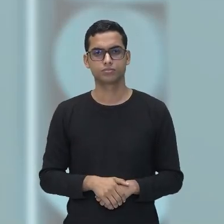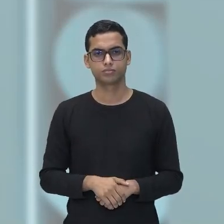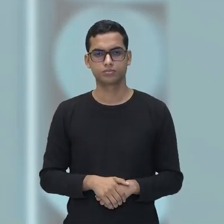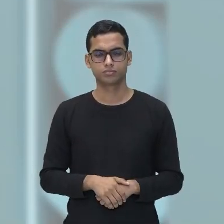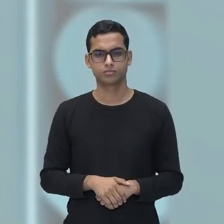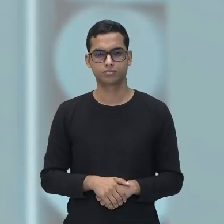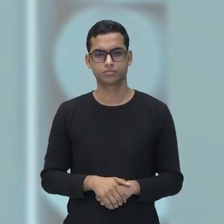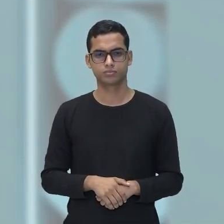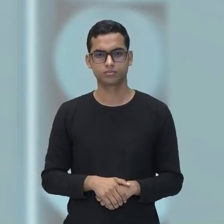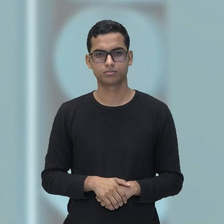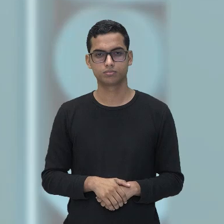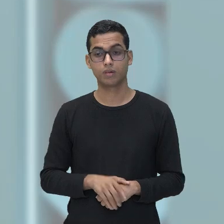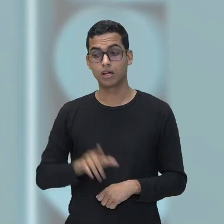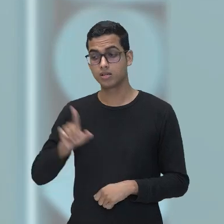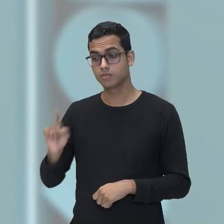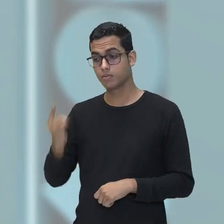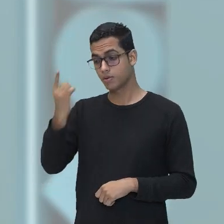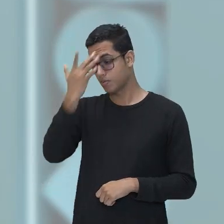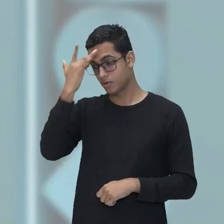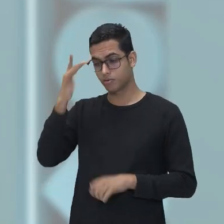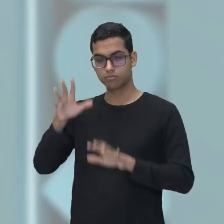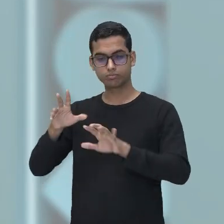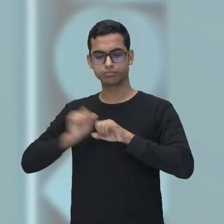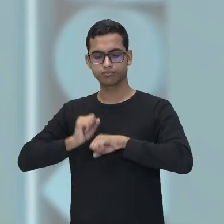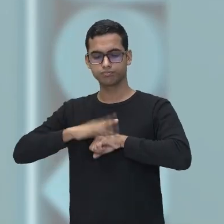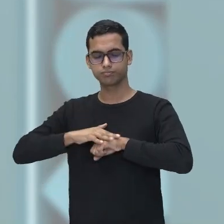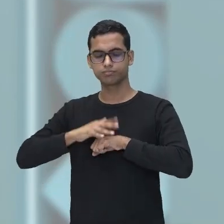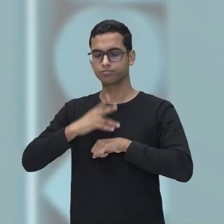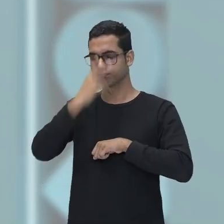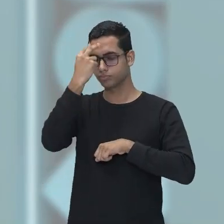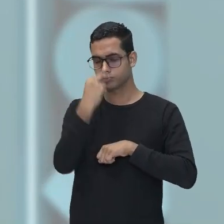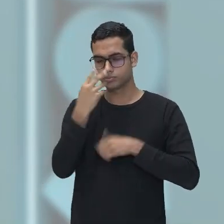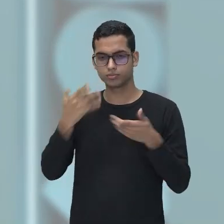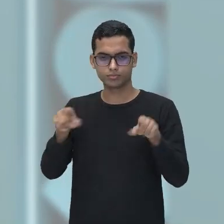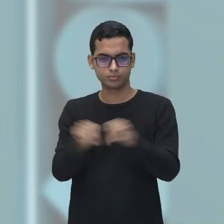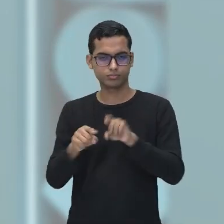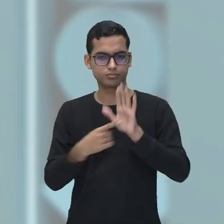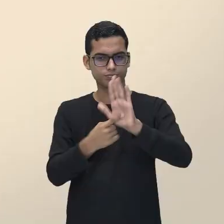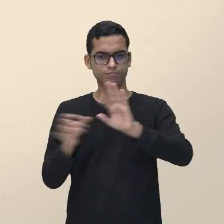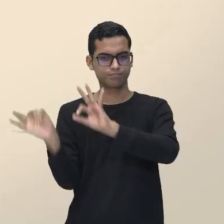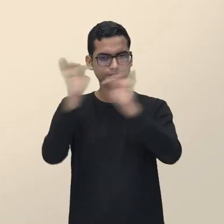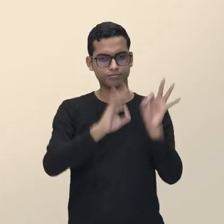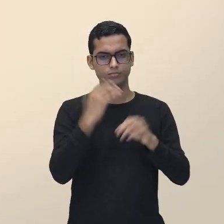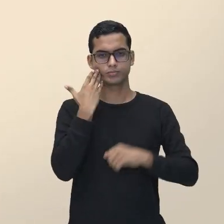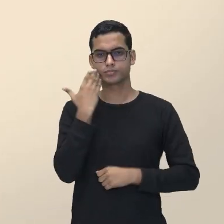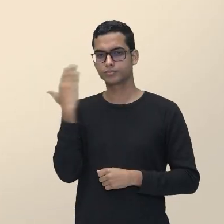primeiros acometidos por este mal. Então acompanhem aí a nossa encenação.